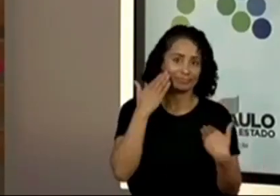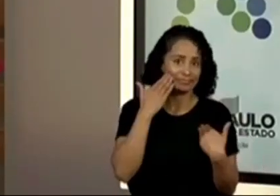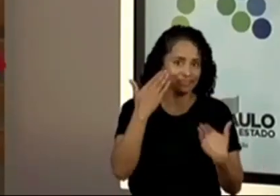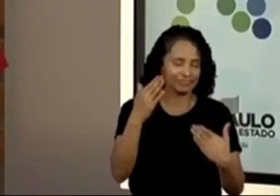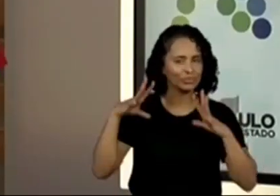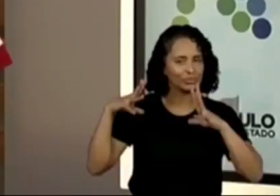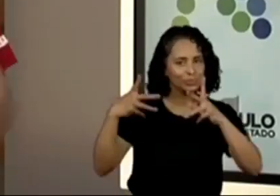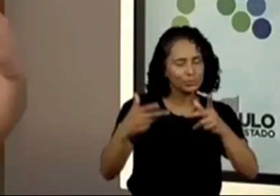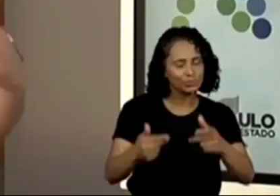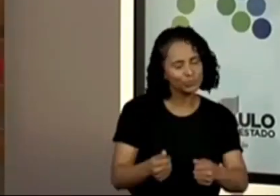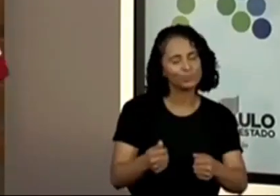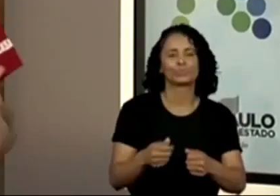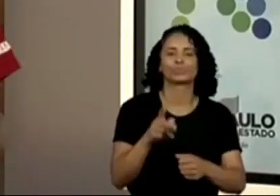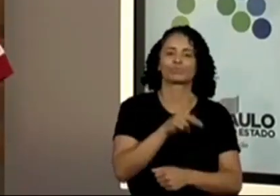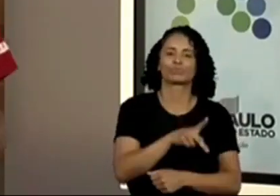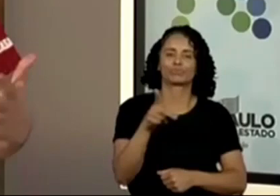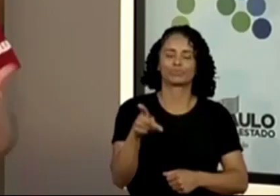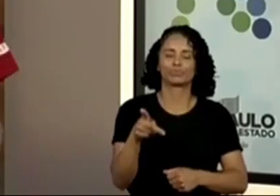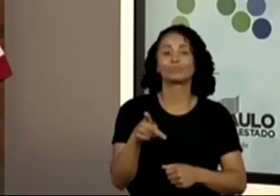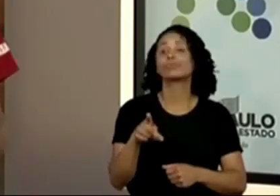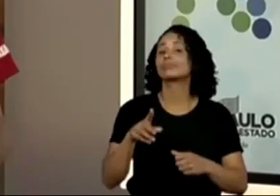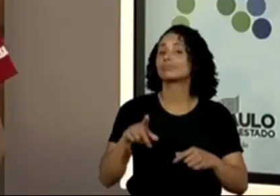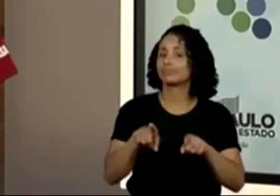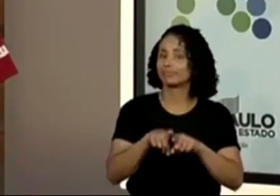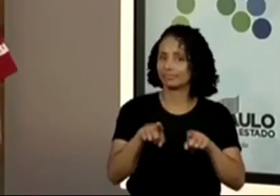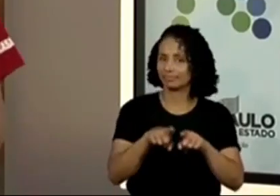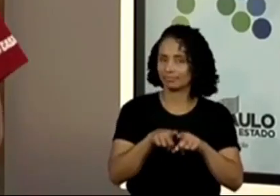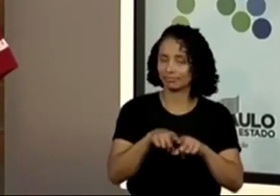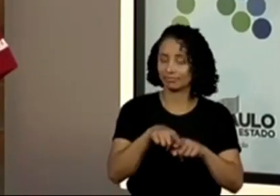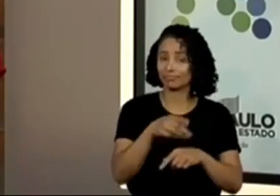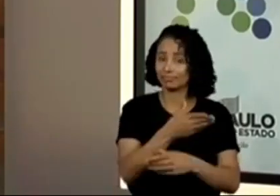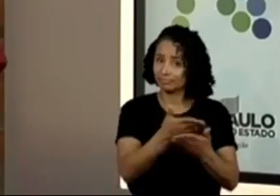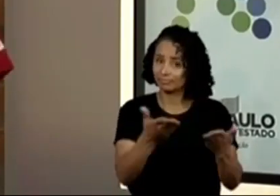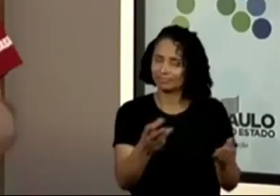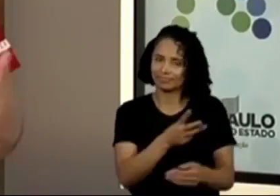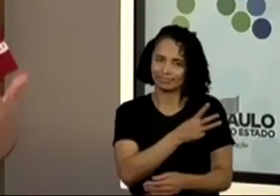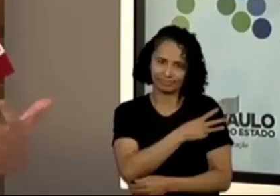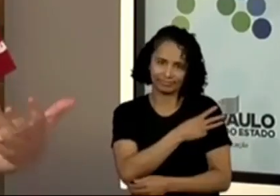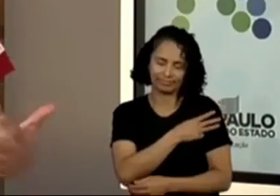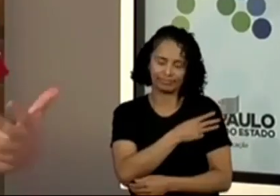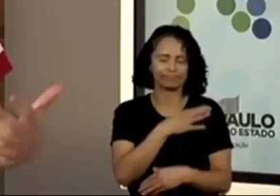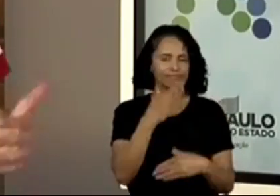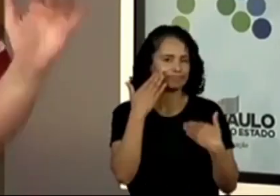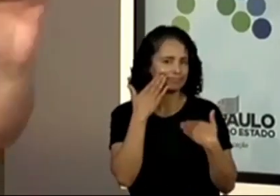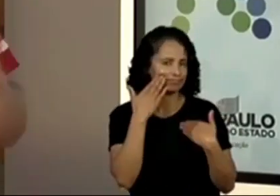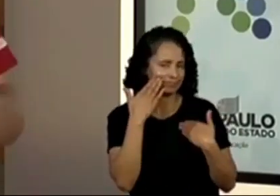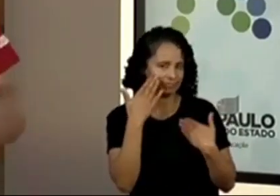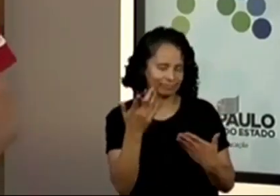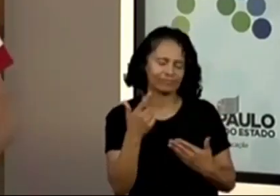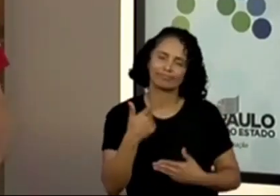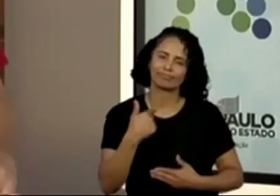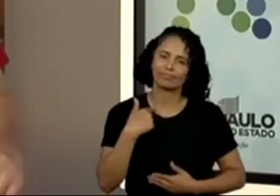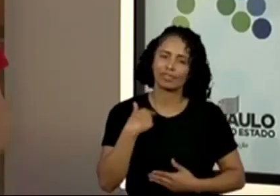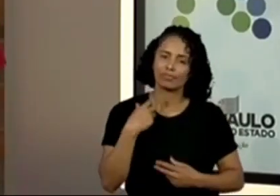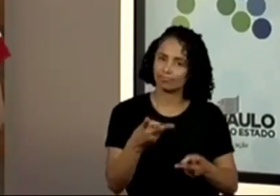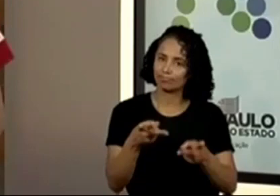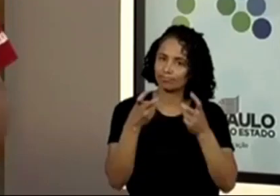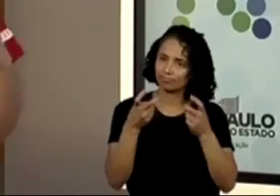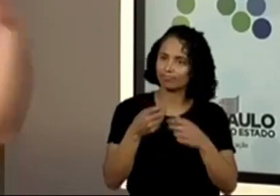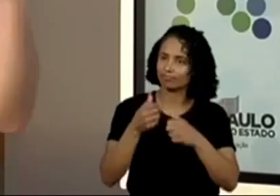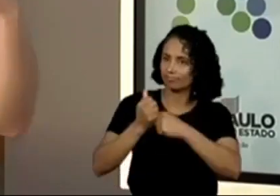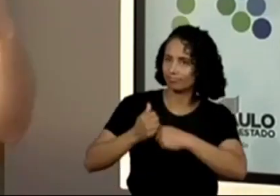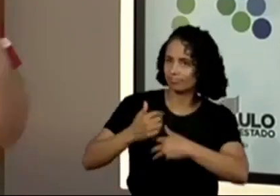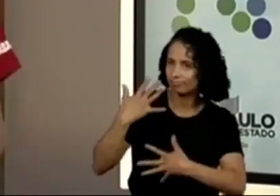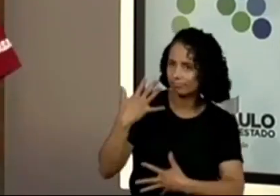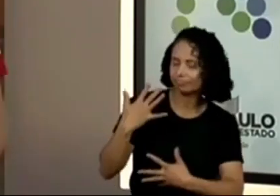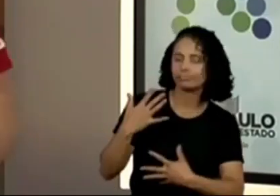aqui no terceiro ano, quero agradecer demais vocês que acompanham as aulas aqui, já vi os feedbacks de vocês, nós vamos até fazer uma aula sobre,